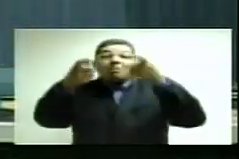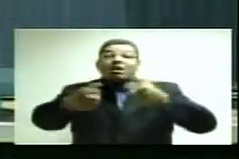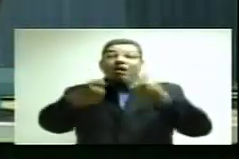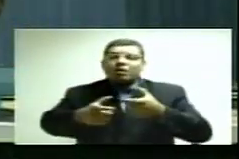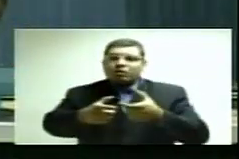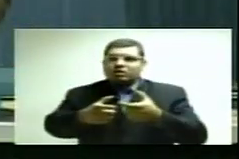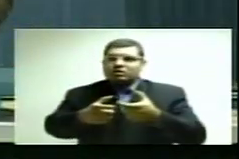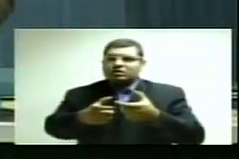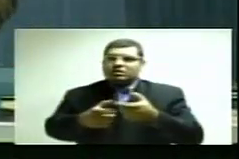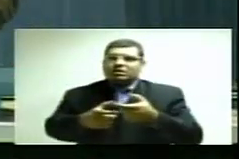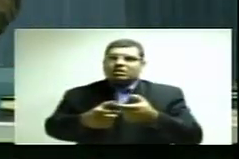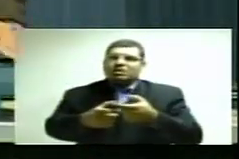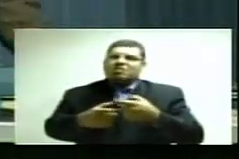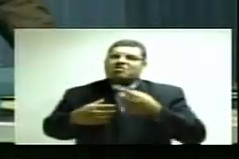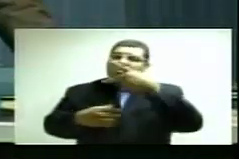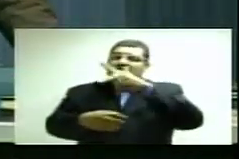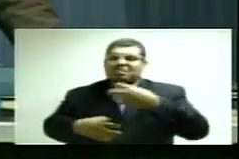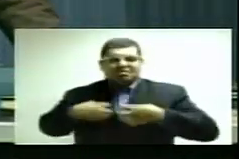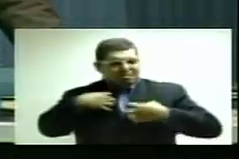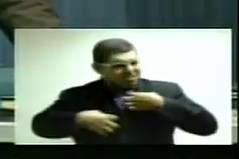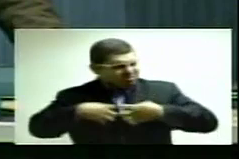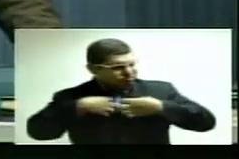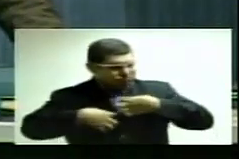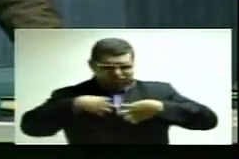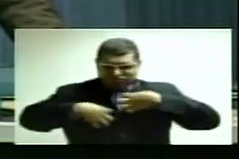onde canalizar a nossa indignação.